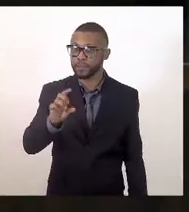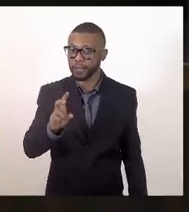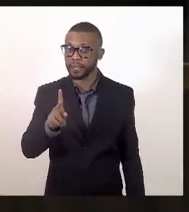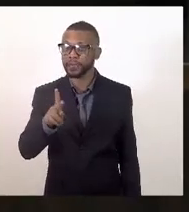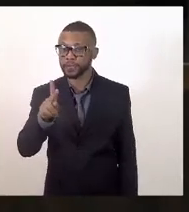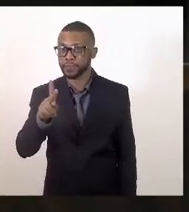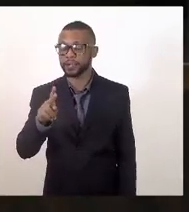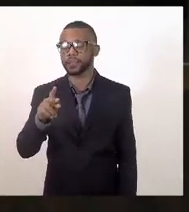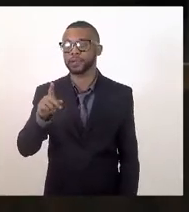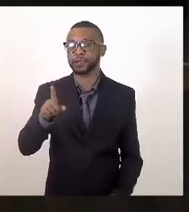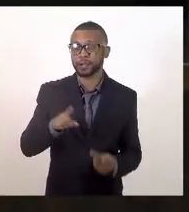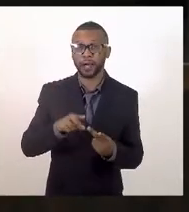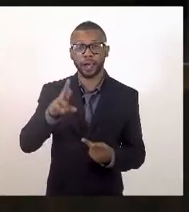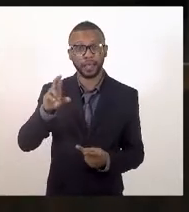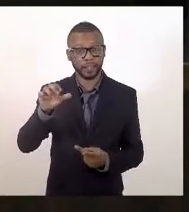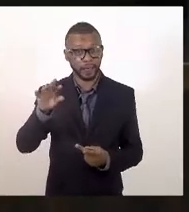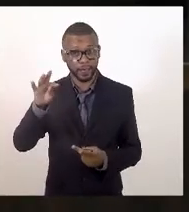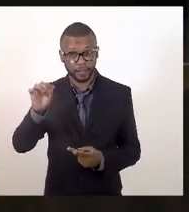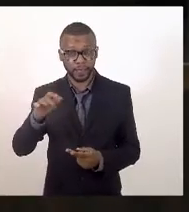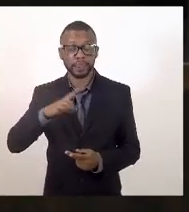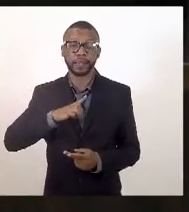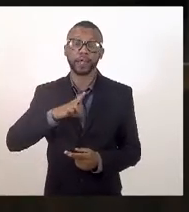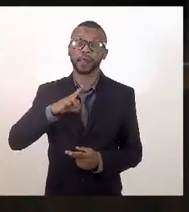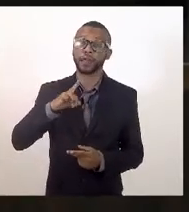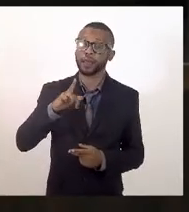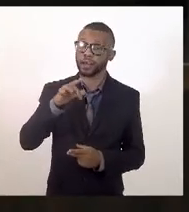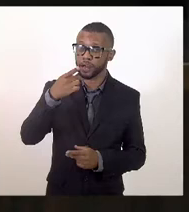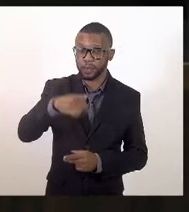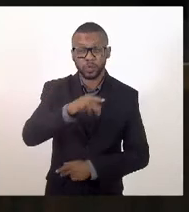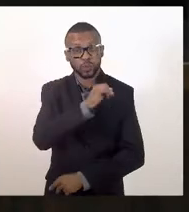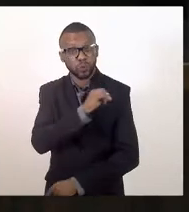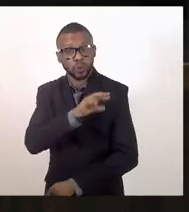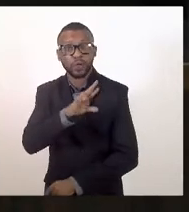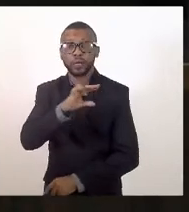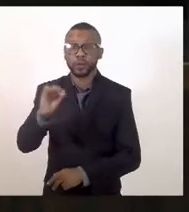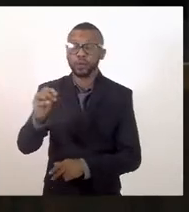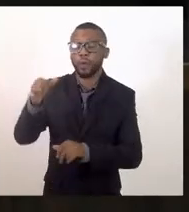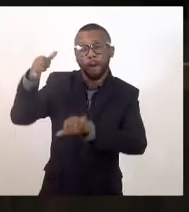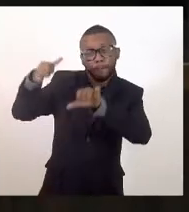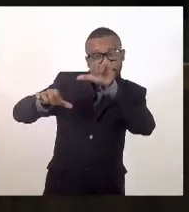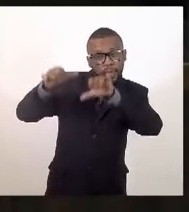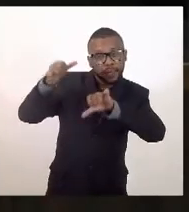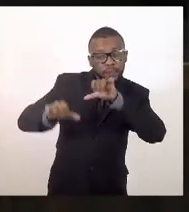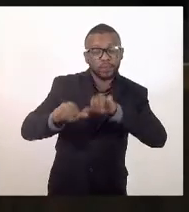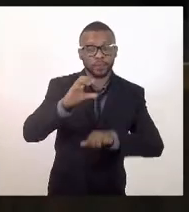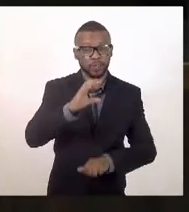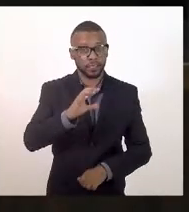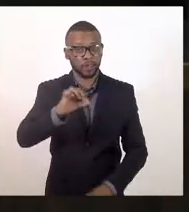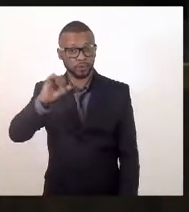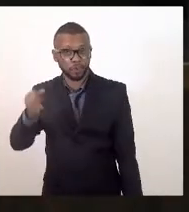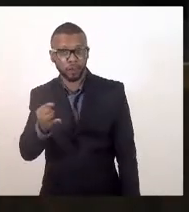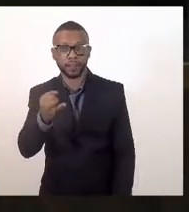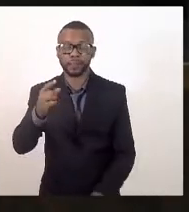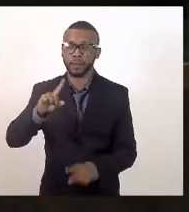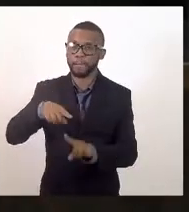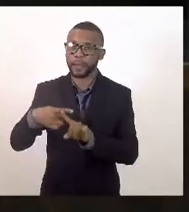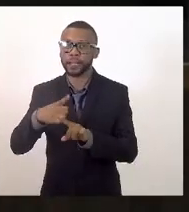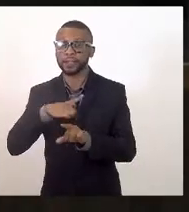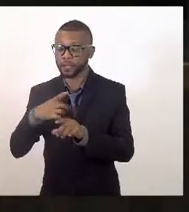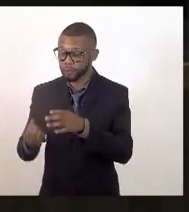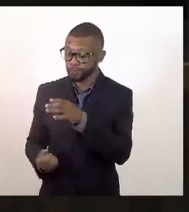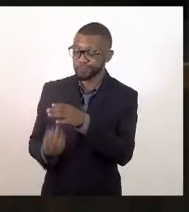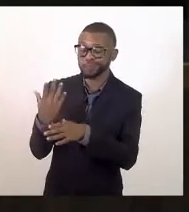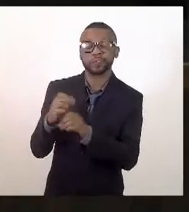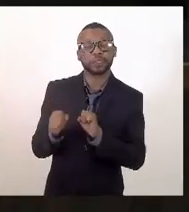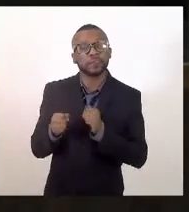Rio de Janeiro, na forma que menciona. Pendente de pareceres das comissões de Constituição e Justiça, de Política Urbana, Habitação e Assuntos Fundiários, de Defesa dos